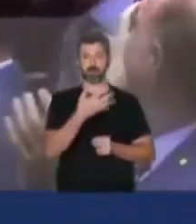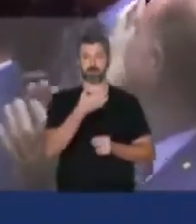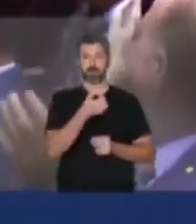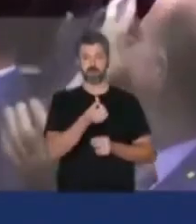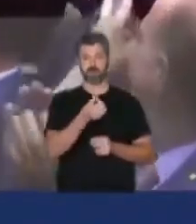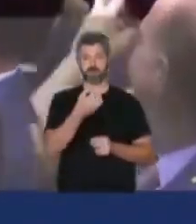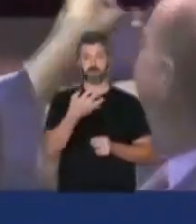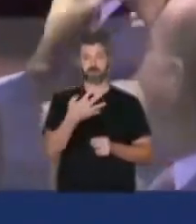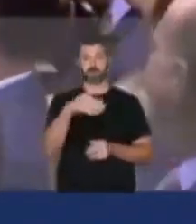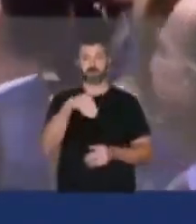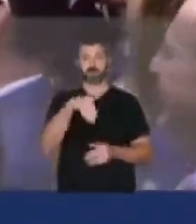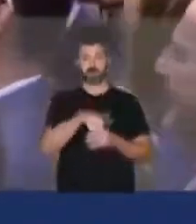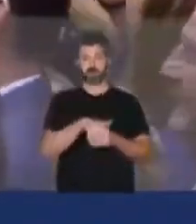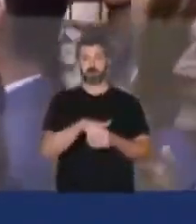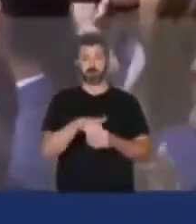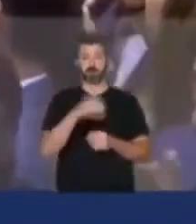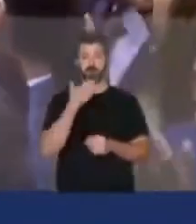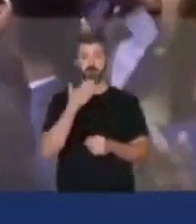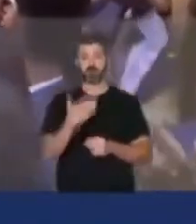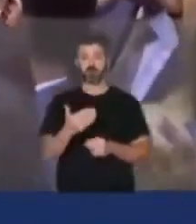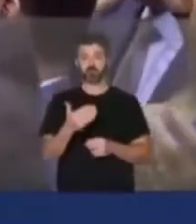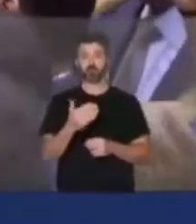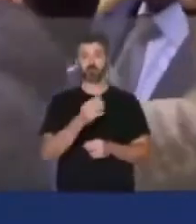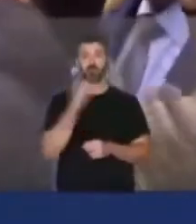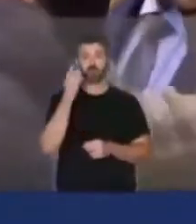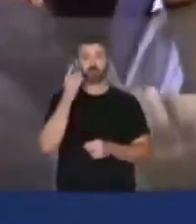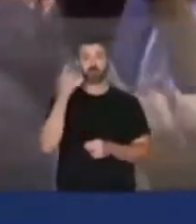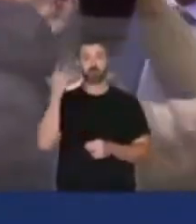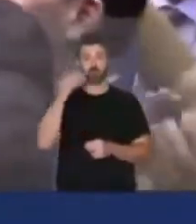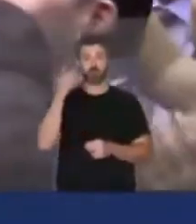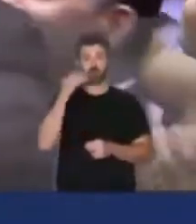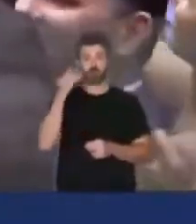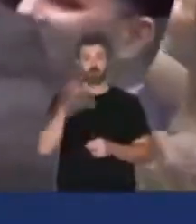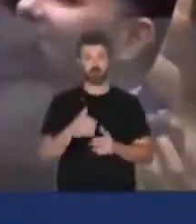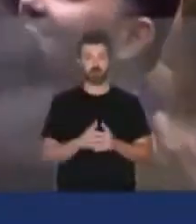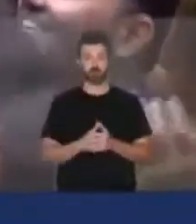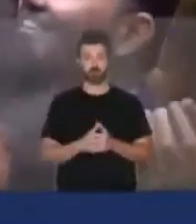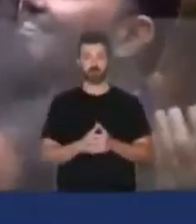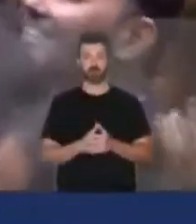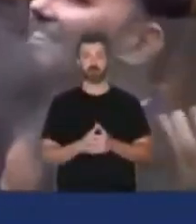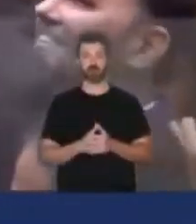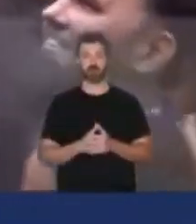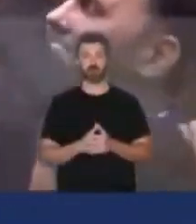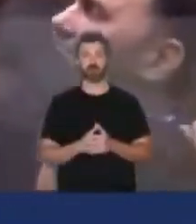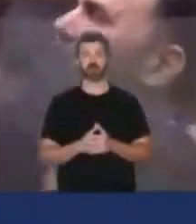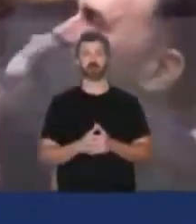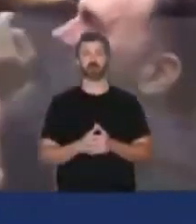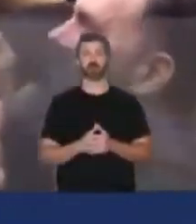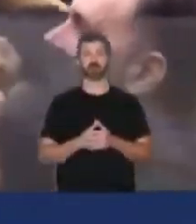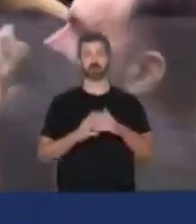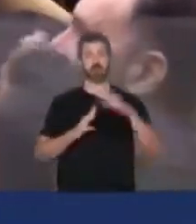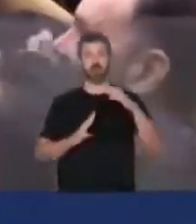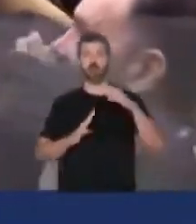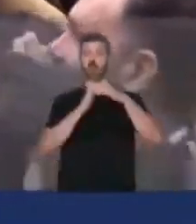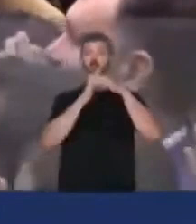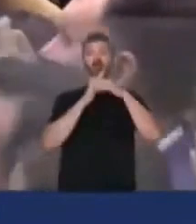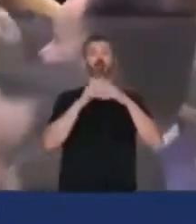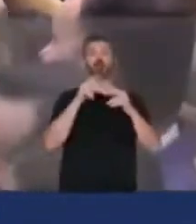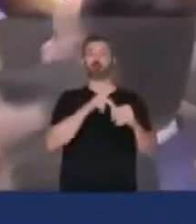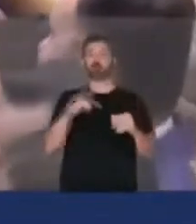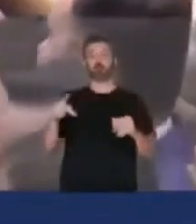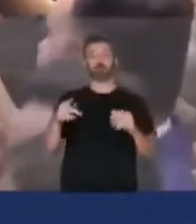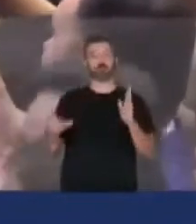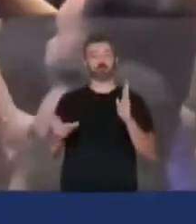2023-2024 aconteceu hoje. A sessão foi presidida pelo deputado Átila Lins, o mais idoso dentre os que têm